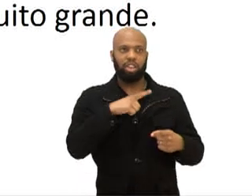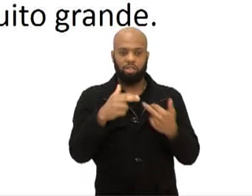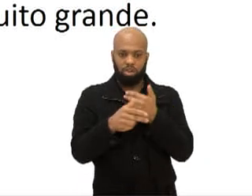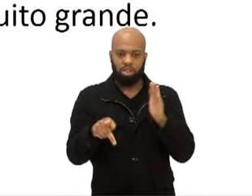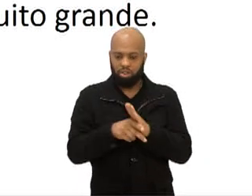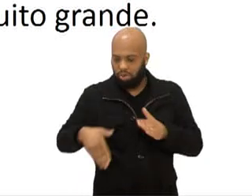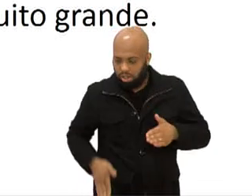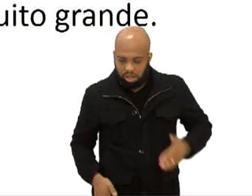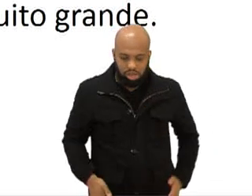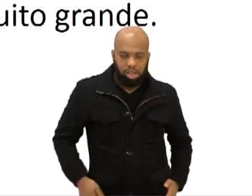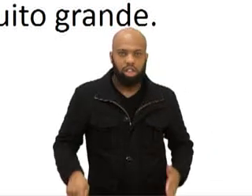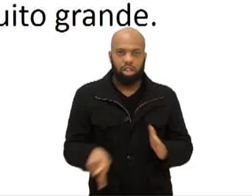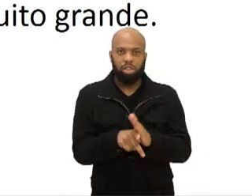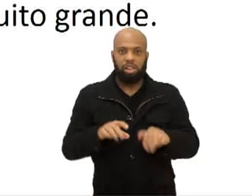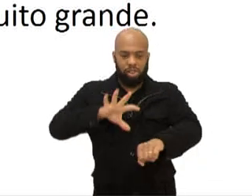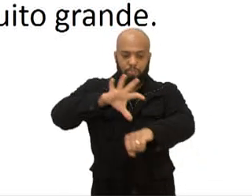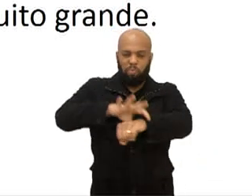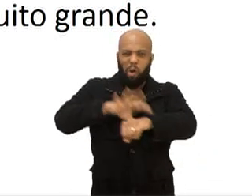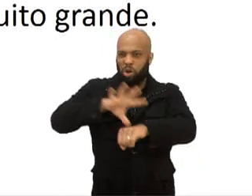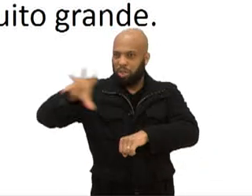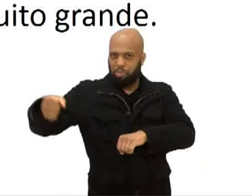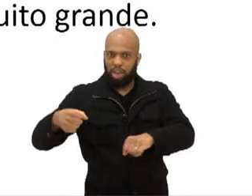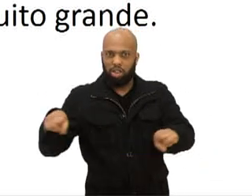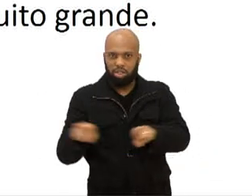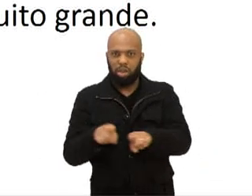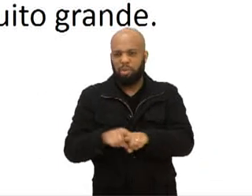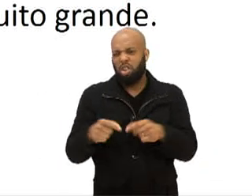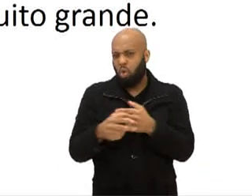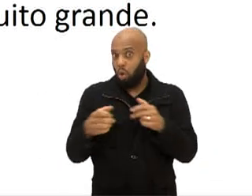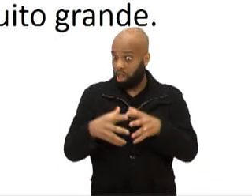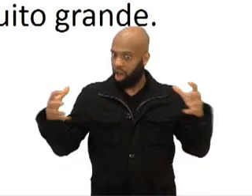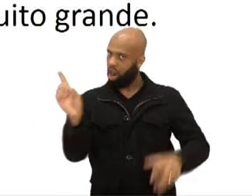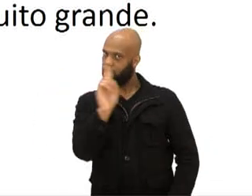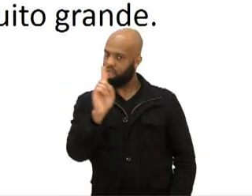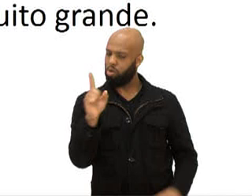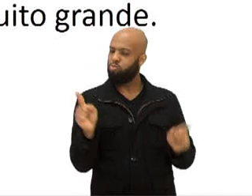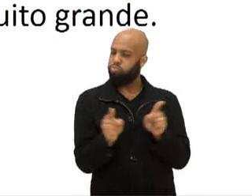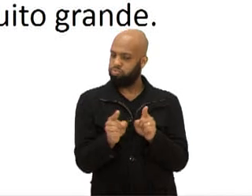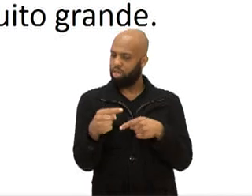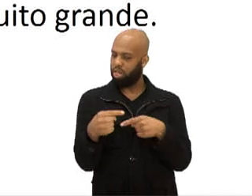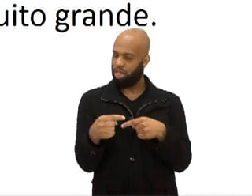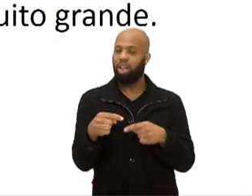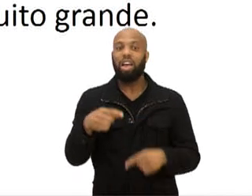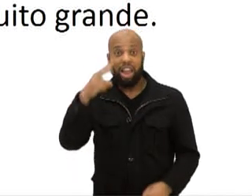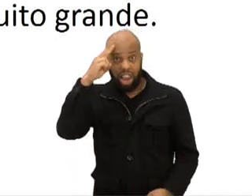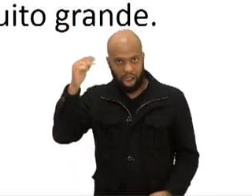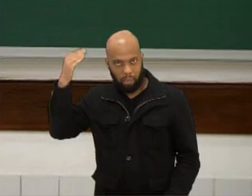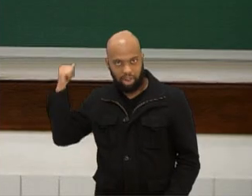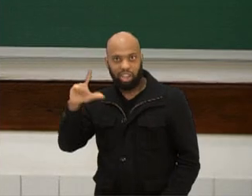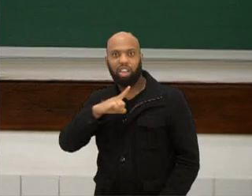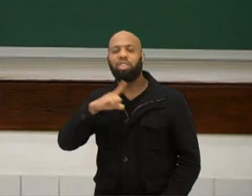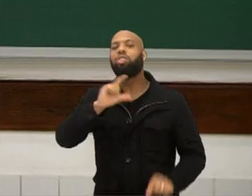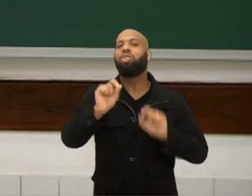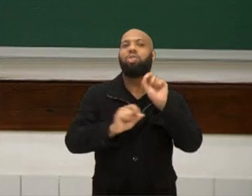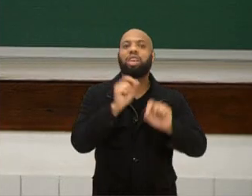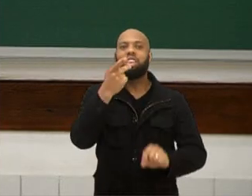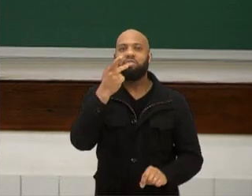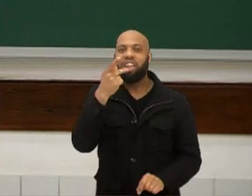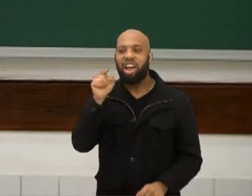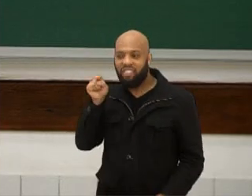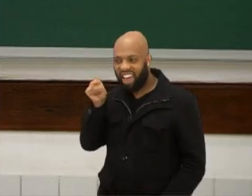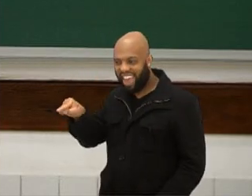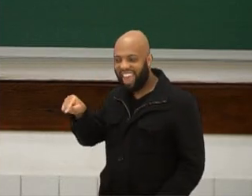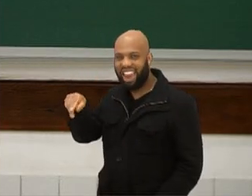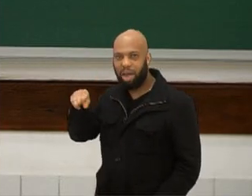bolso de um homem, a pulseira de uma mulher, nada muito grande. Lembram que lá no início dizia que ela não